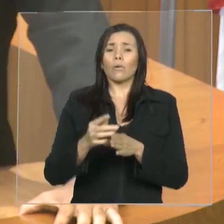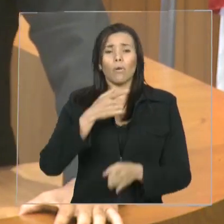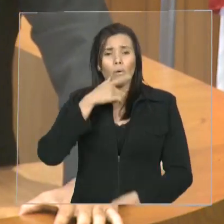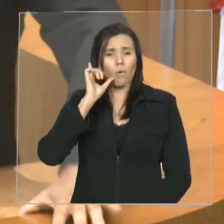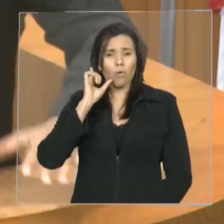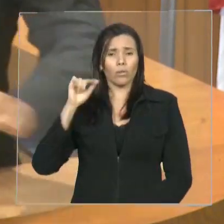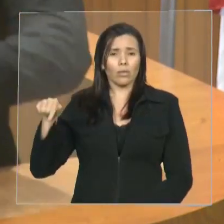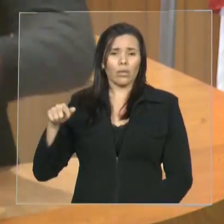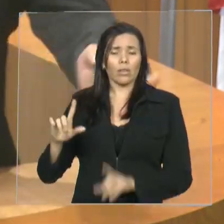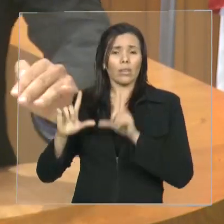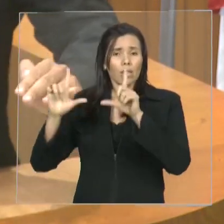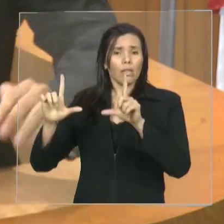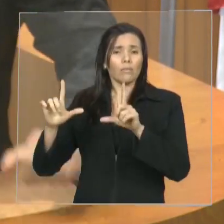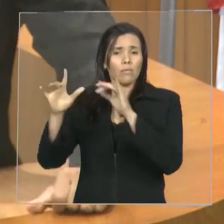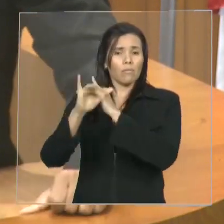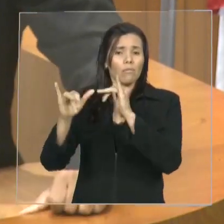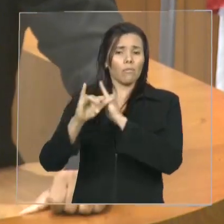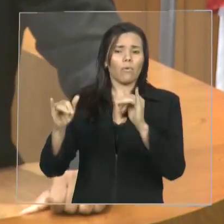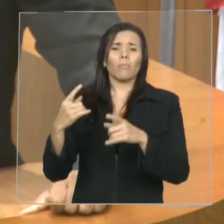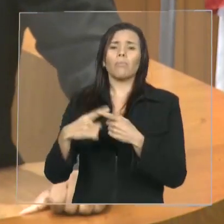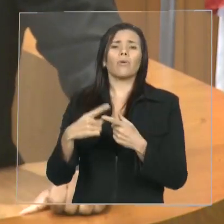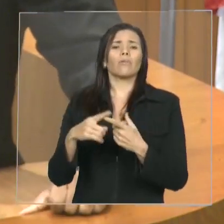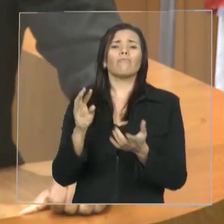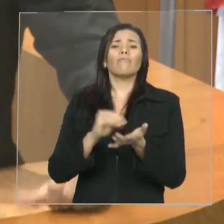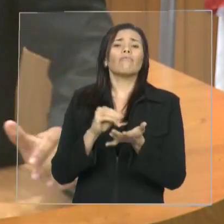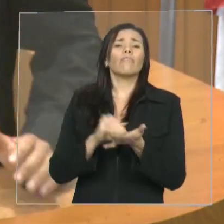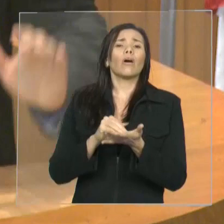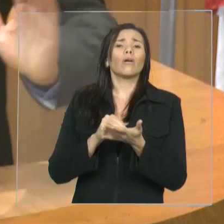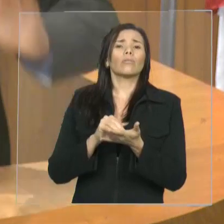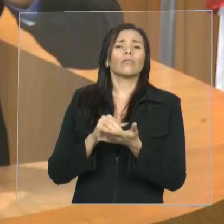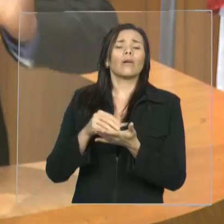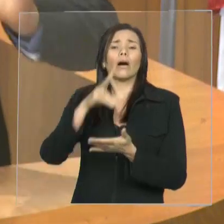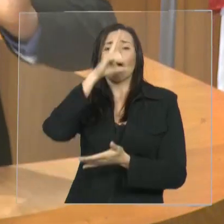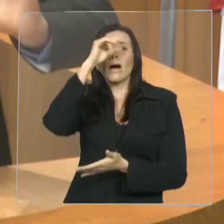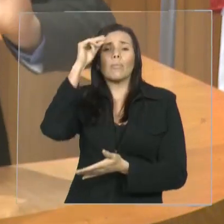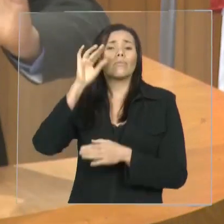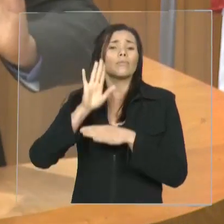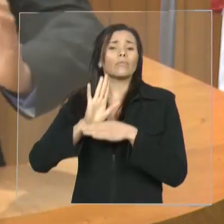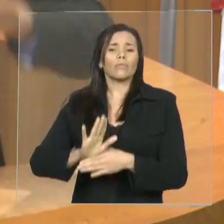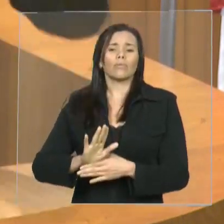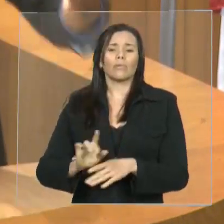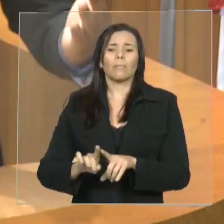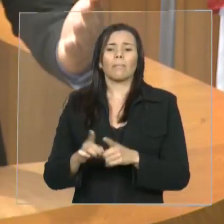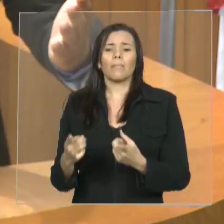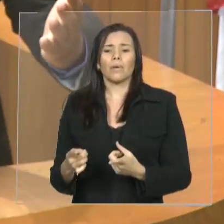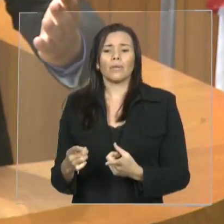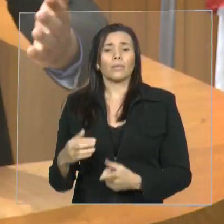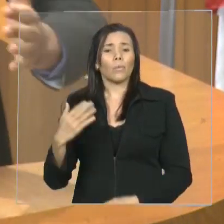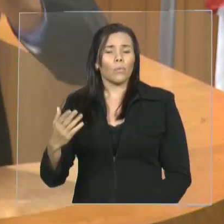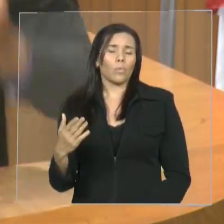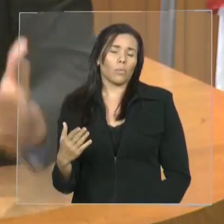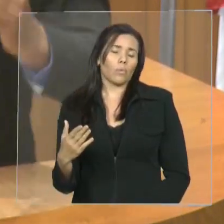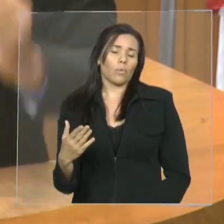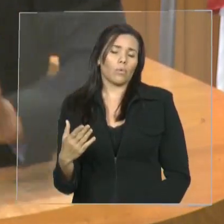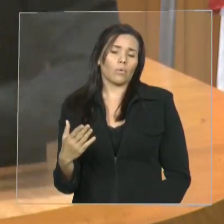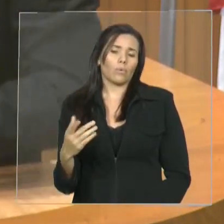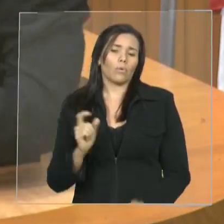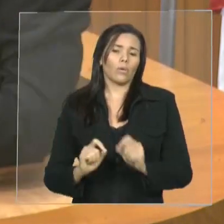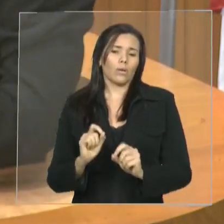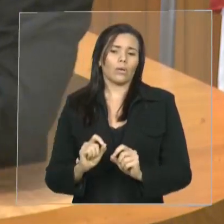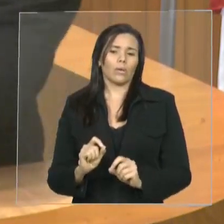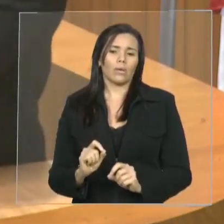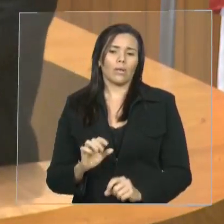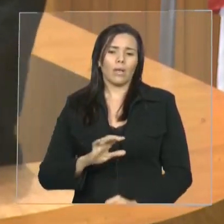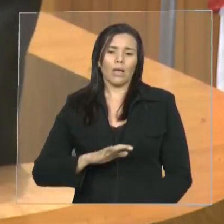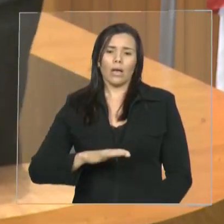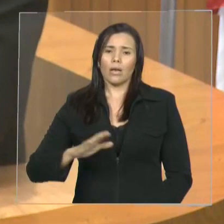Mirante, porque não tem um mínimo de apoio. Agora, como não são as crianças deles, aí tudo pode acontecer